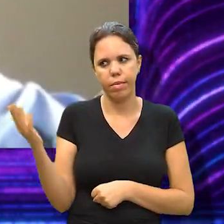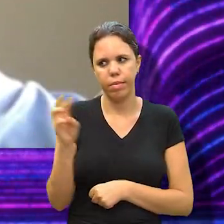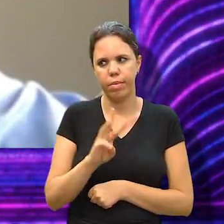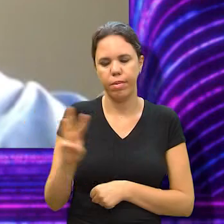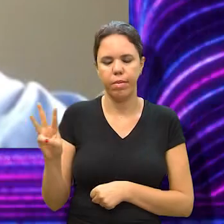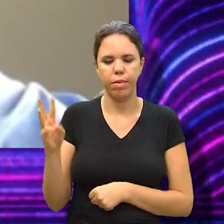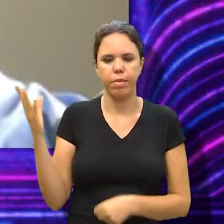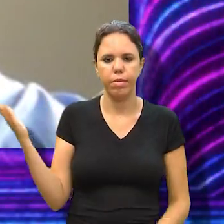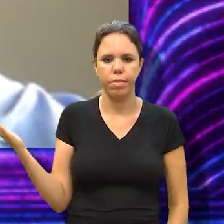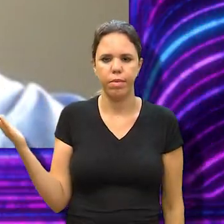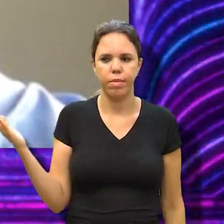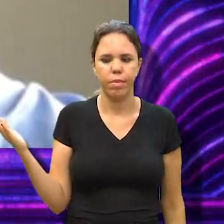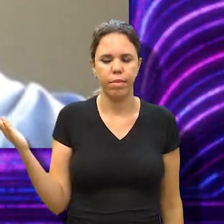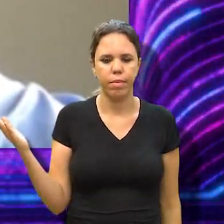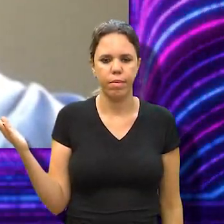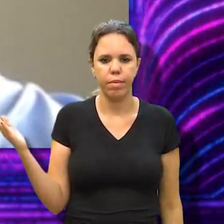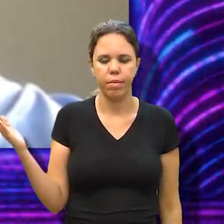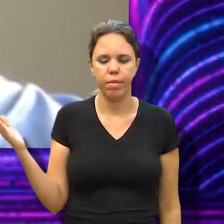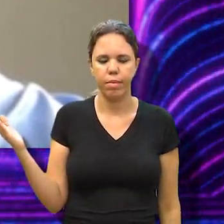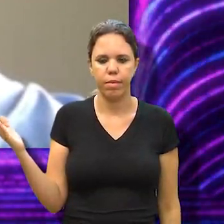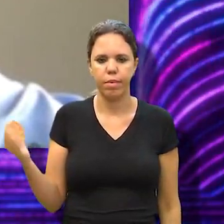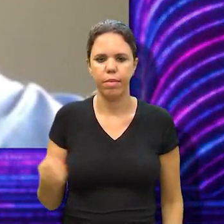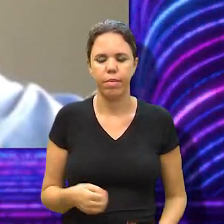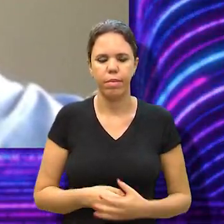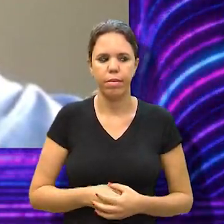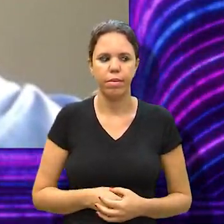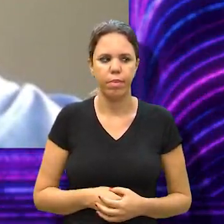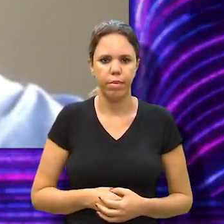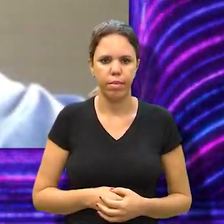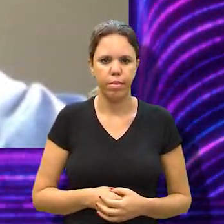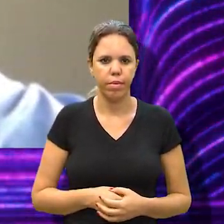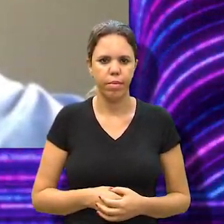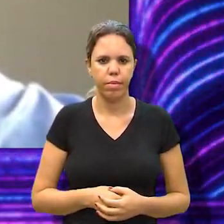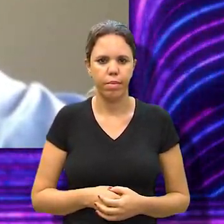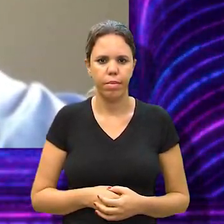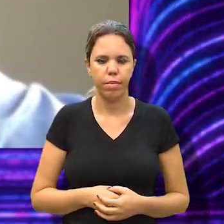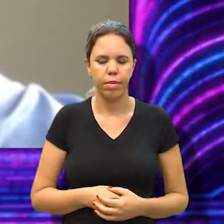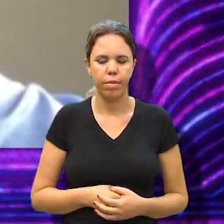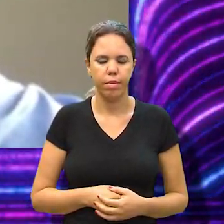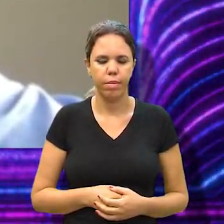um site www.influenciaepoder.com.br,